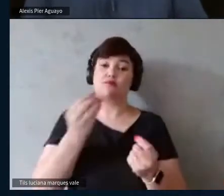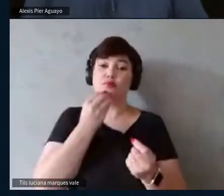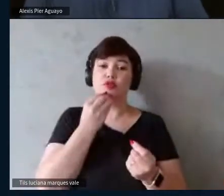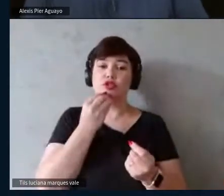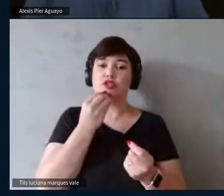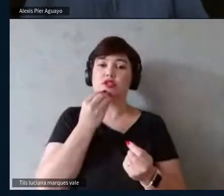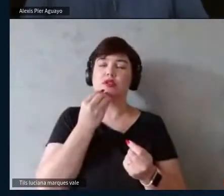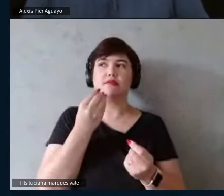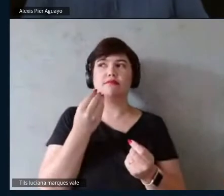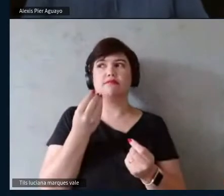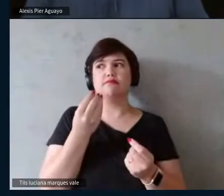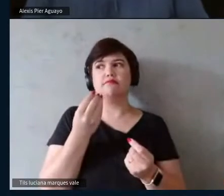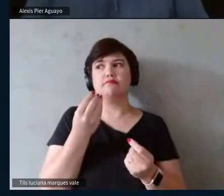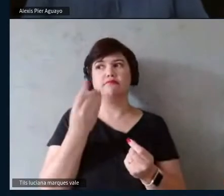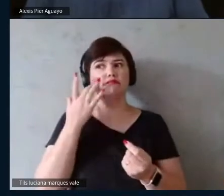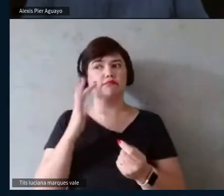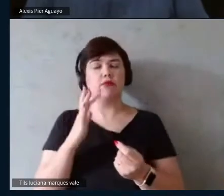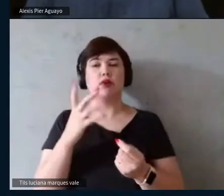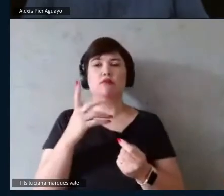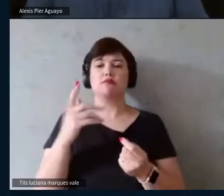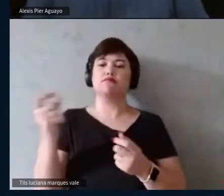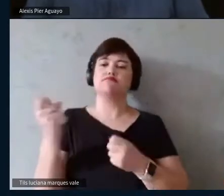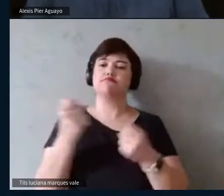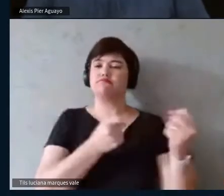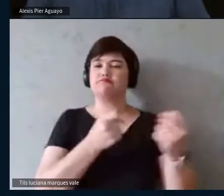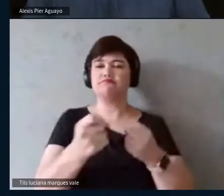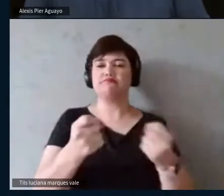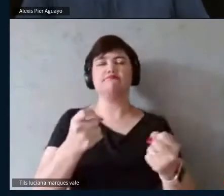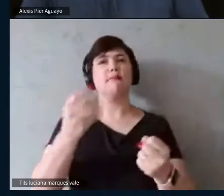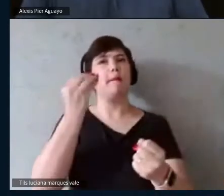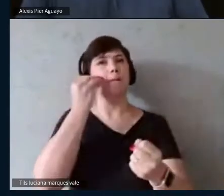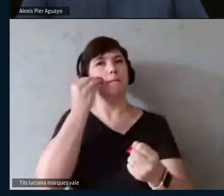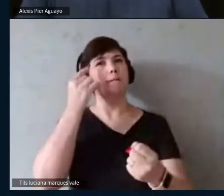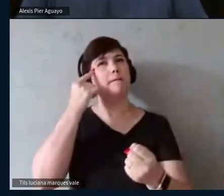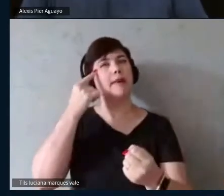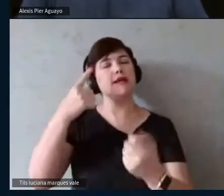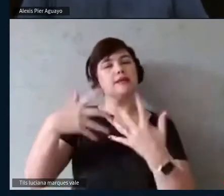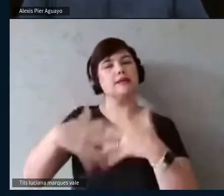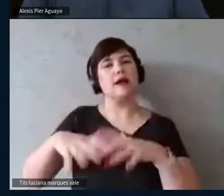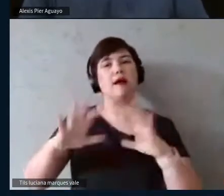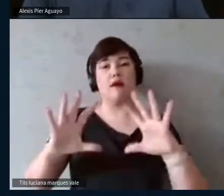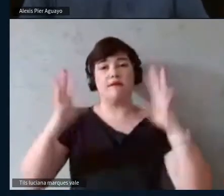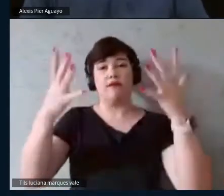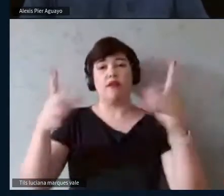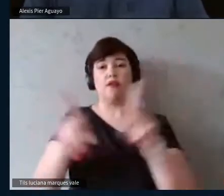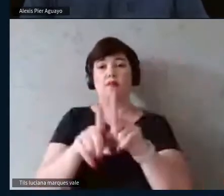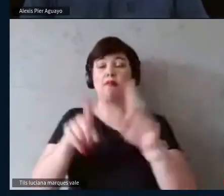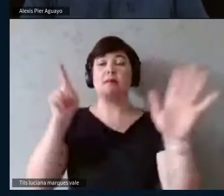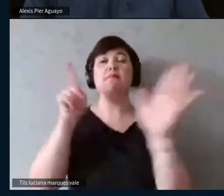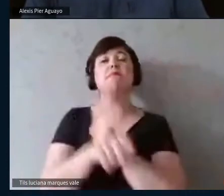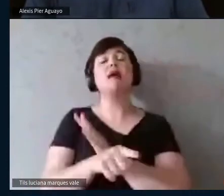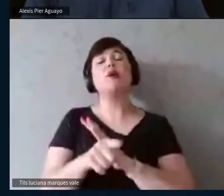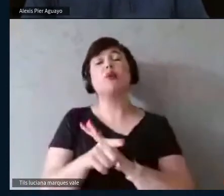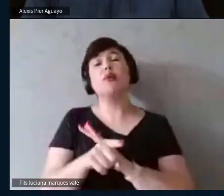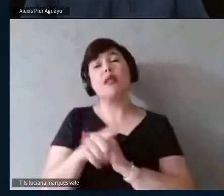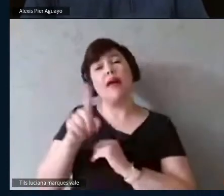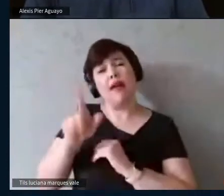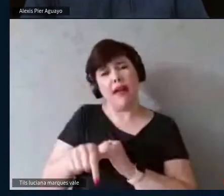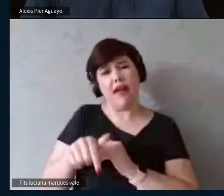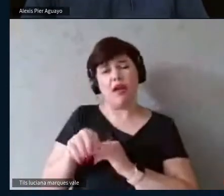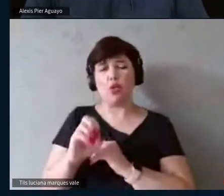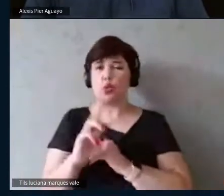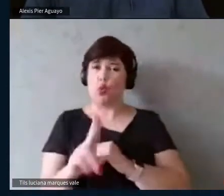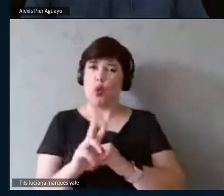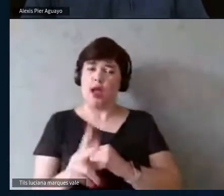encenar, né, com várias pessoas. A gente poderia até pensar num evento, quem sabe, com essa pergunta, né? Mas te